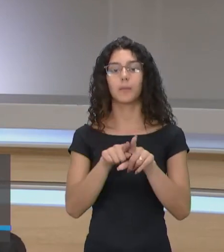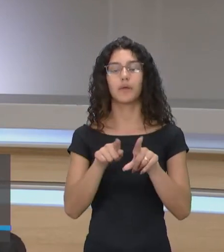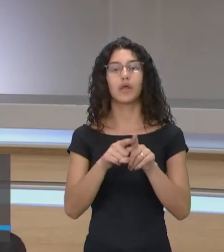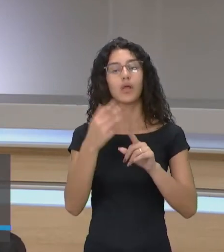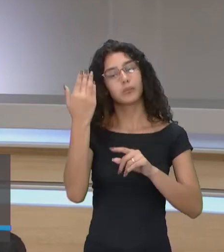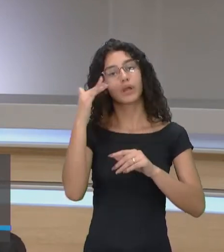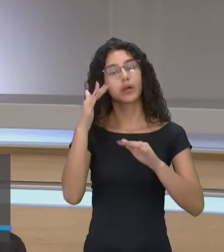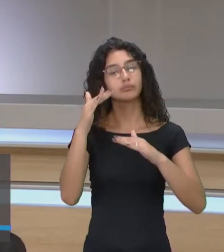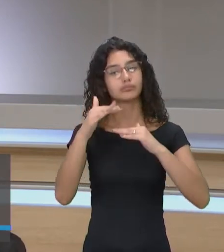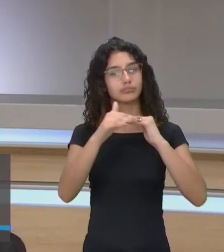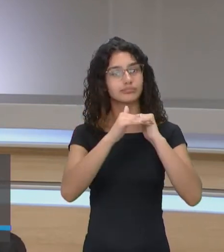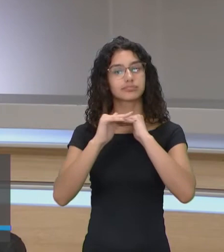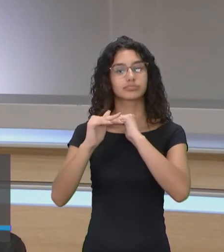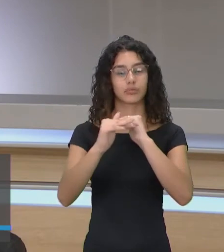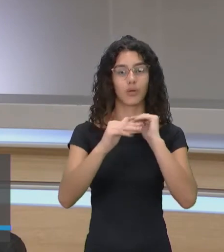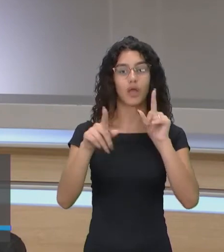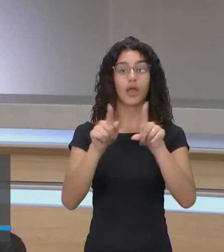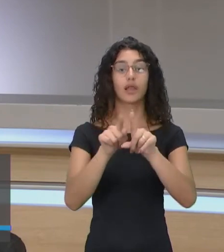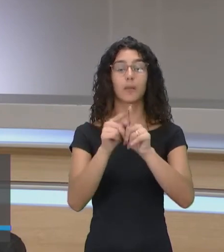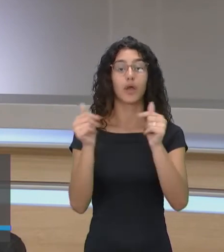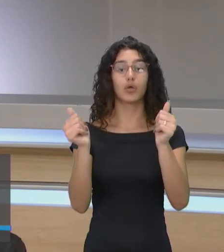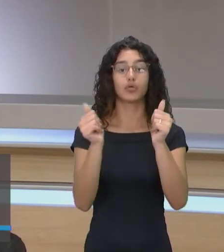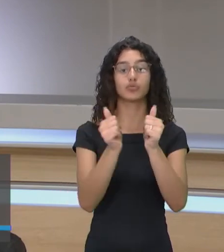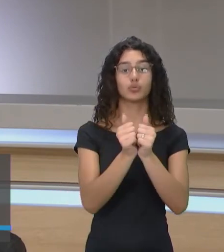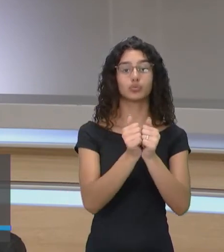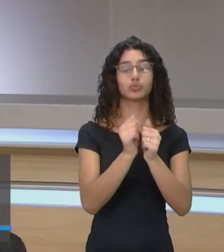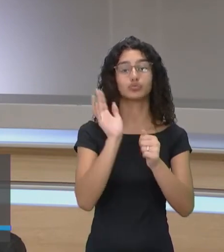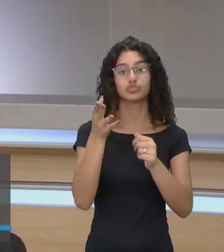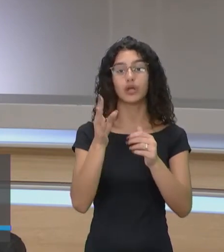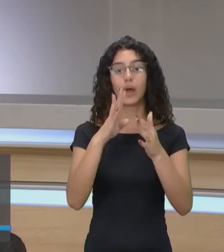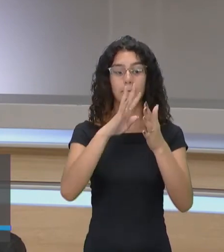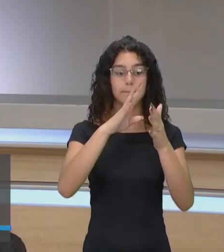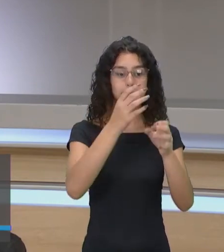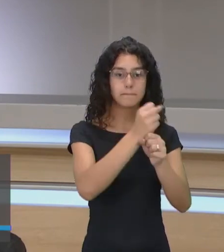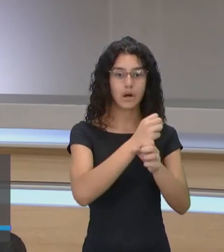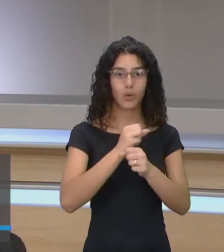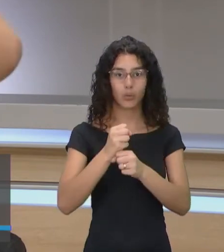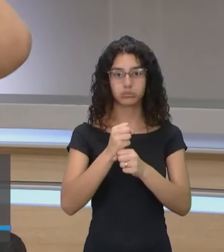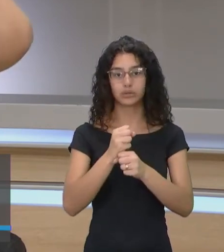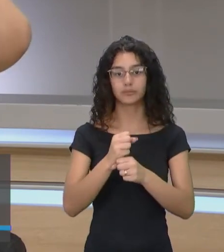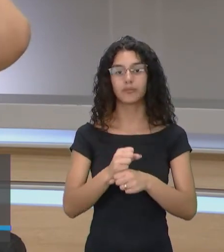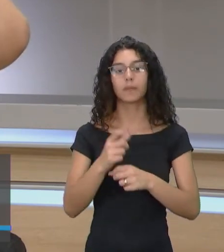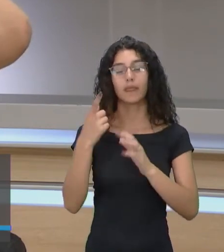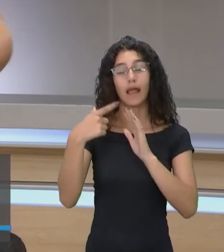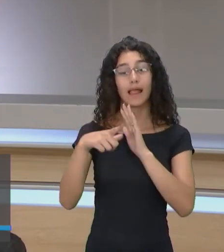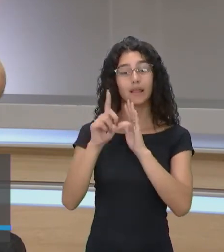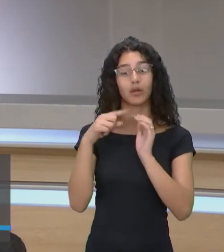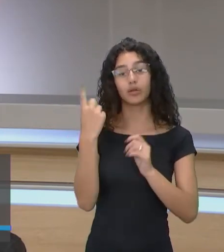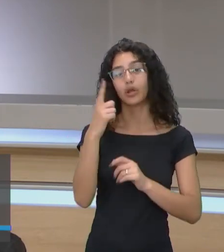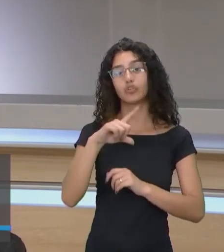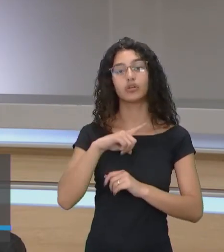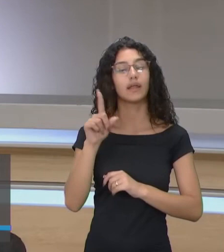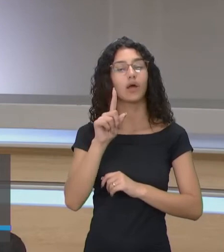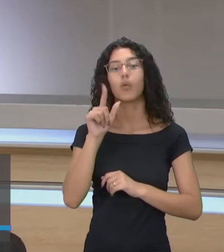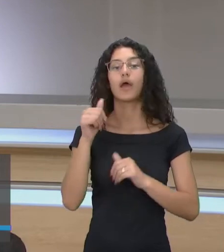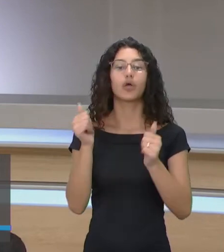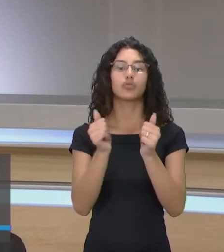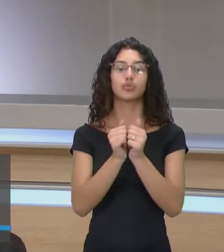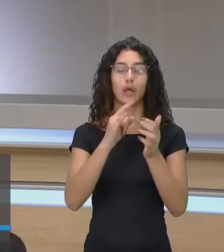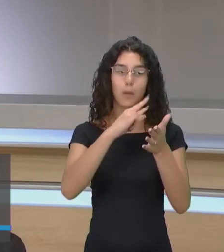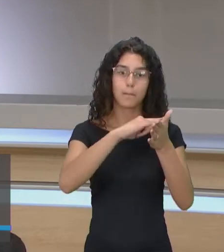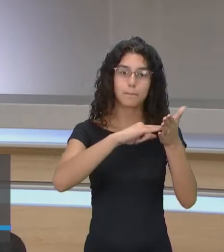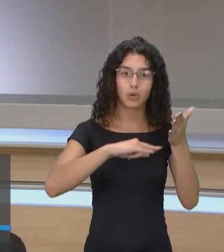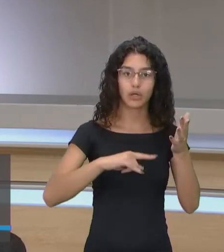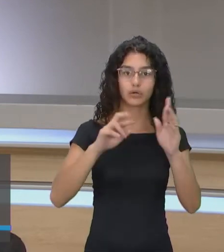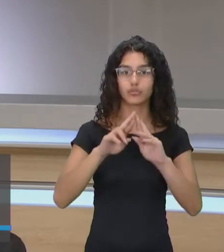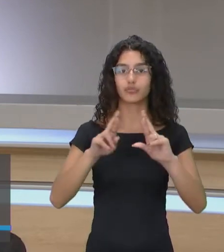seja proporcional e que ela venha junto à sua conta de água. Só aí, por curiosidade, a anterior que a gente tinha não era um boleto à